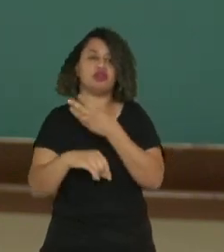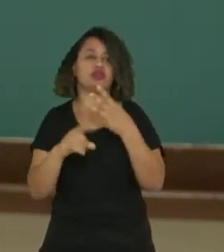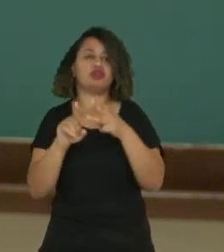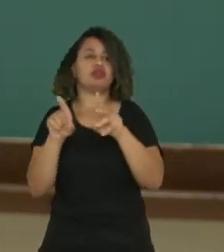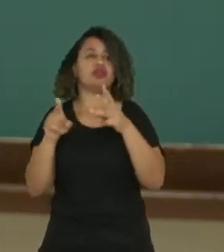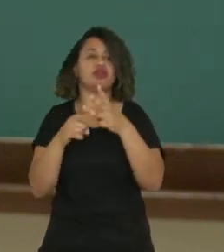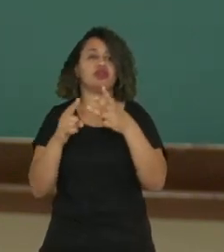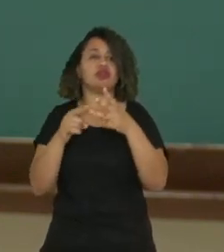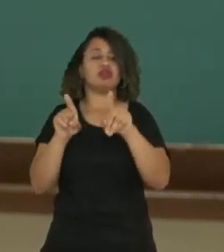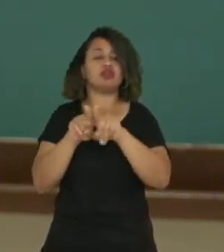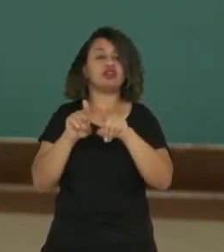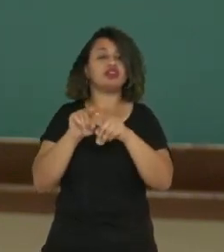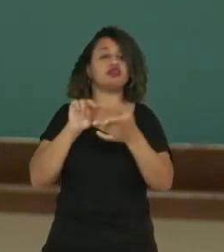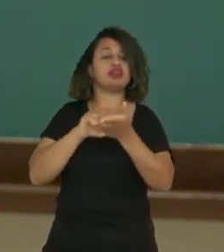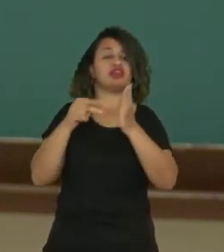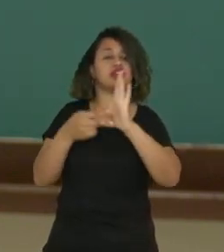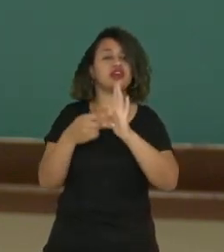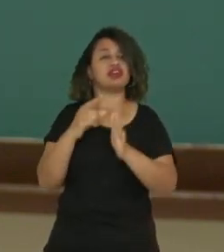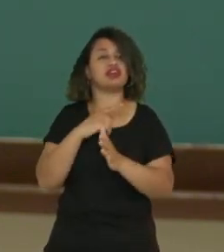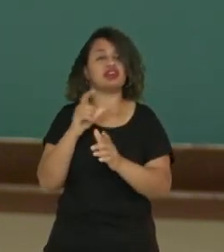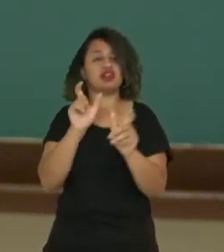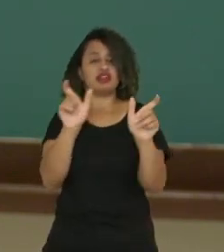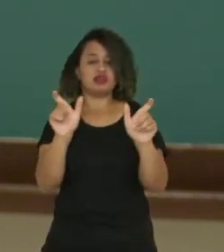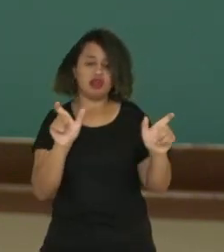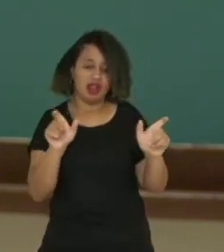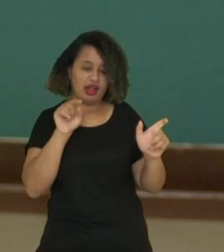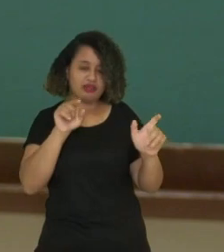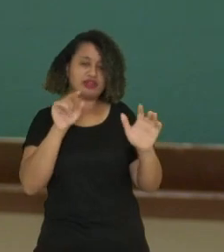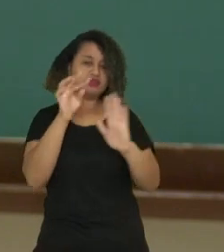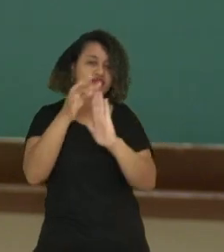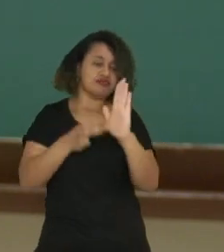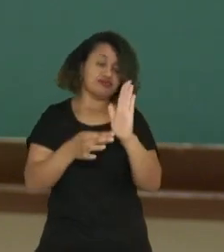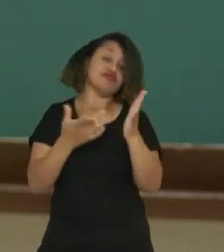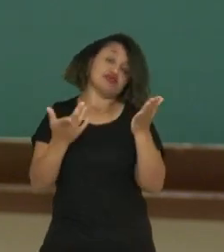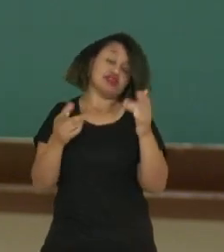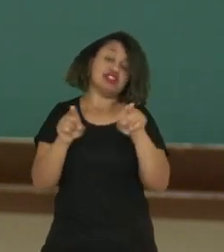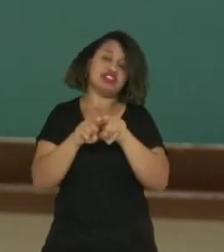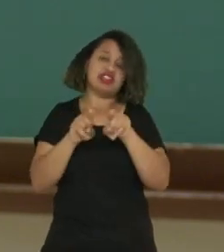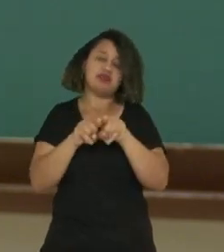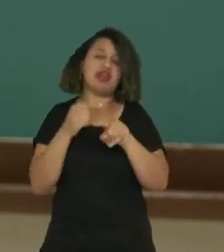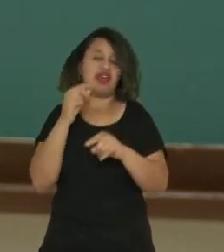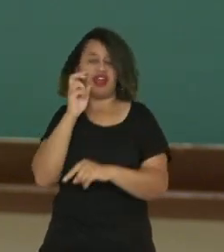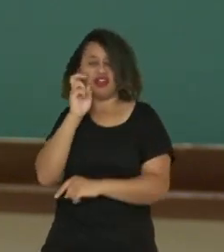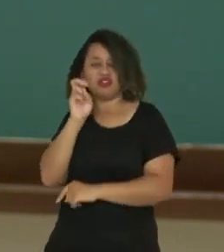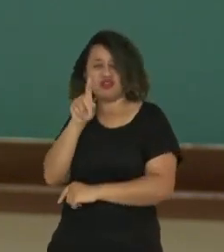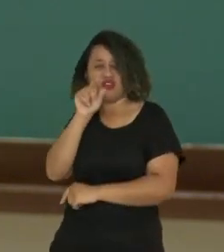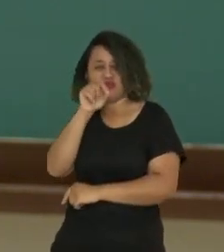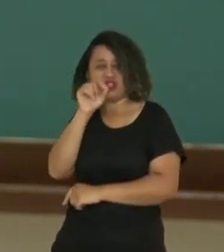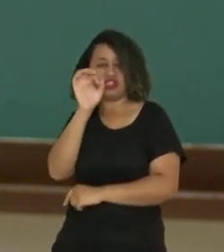os efeitos de sentido de palavras dentro do texto, como a expressão "viu passarinho verde".